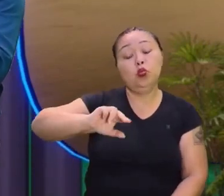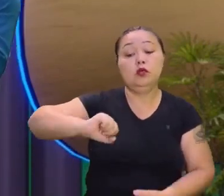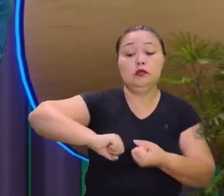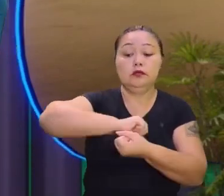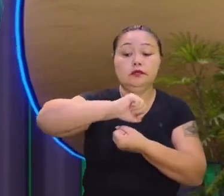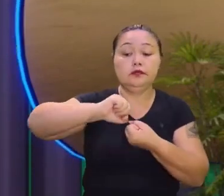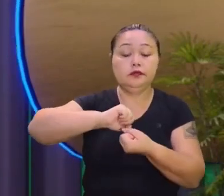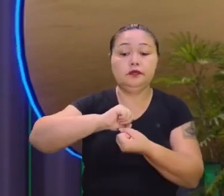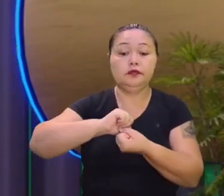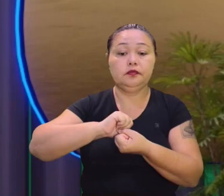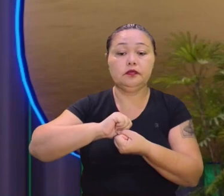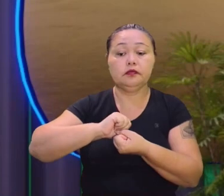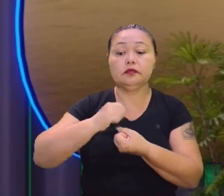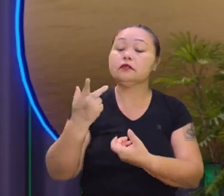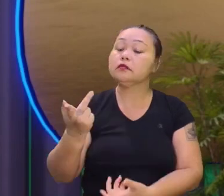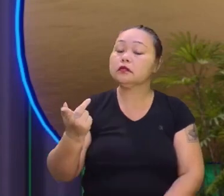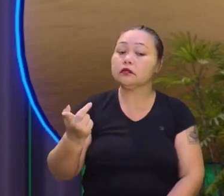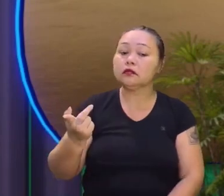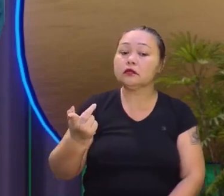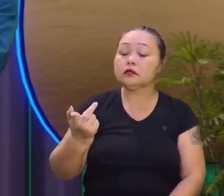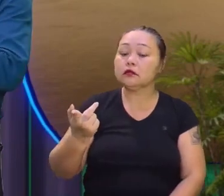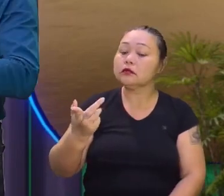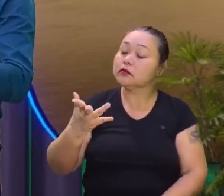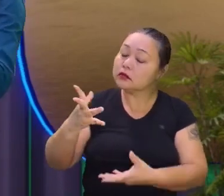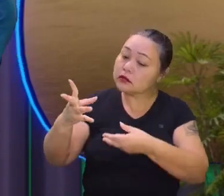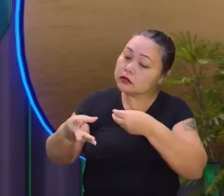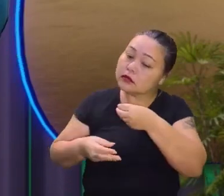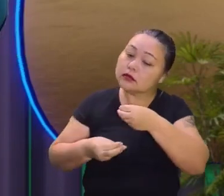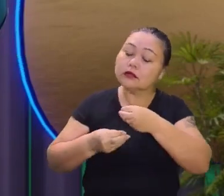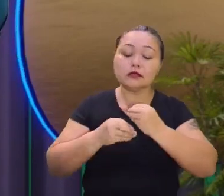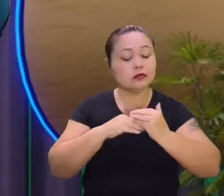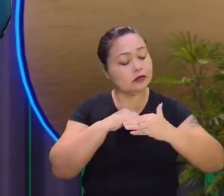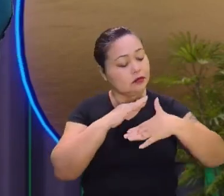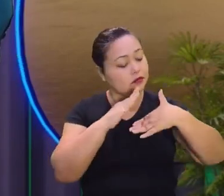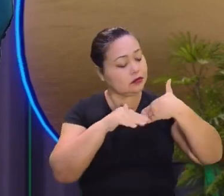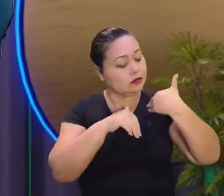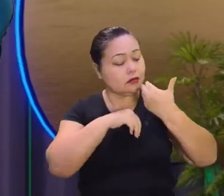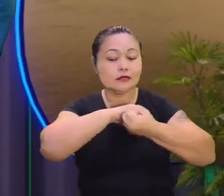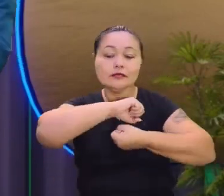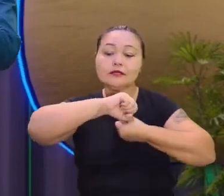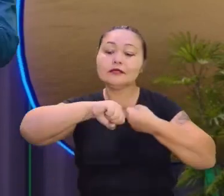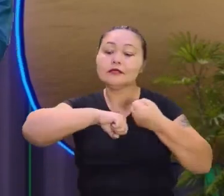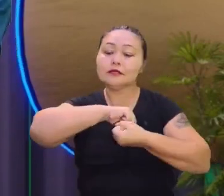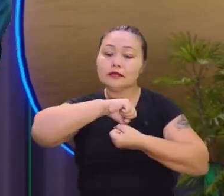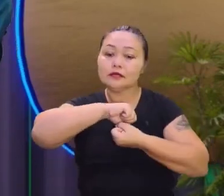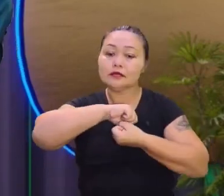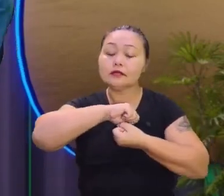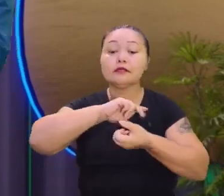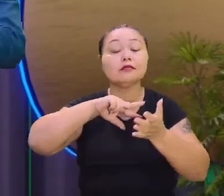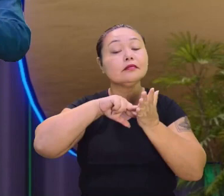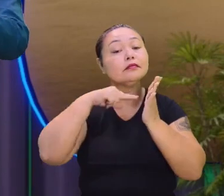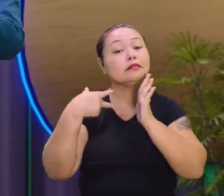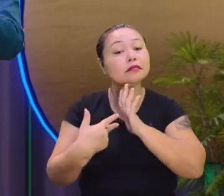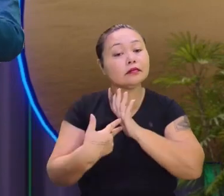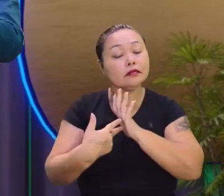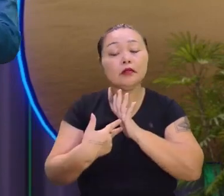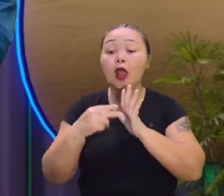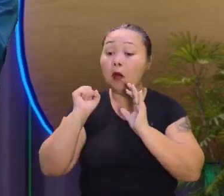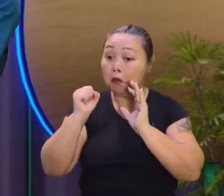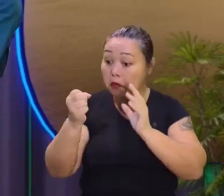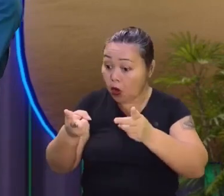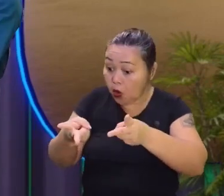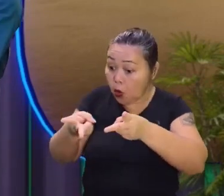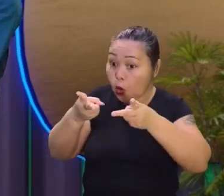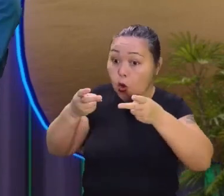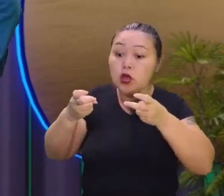pelo próprio nome, ele vem e abarca a questão do desenvolvimento sustentável. Quer dizer o quê? Você pode